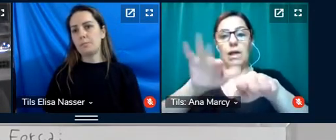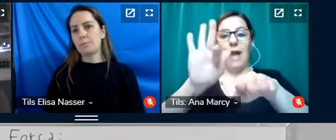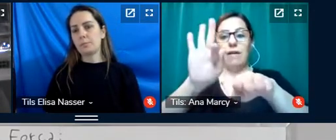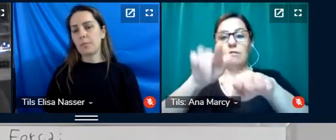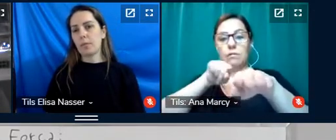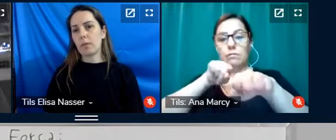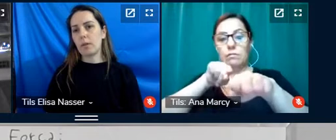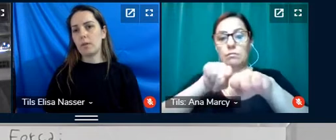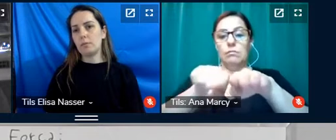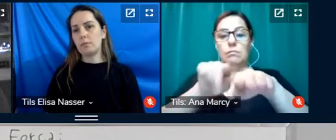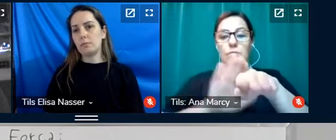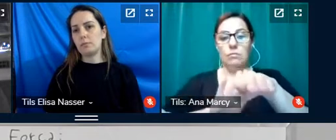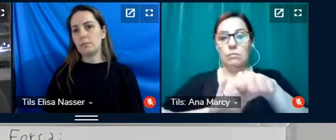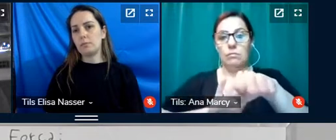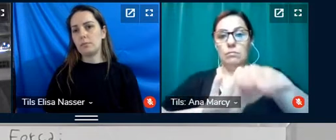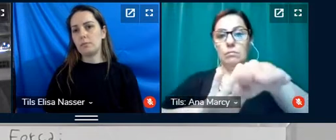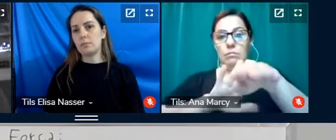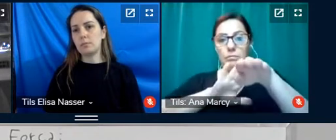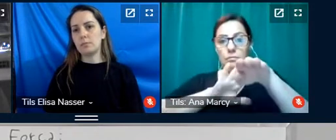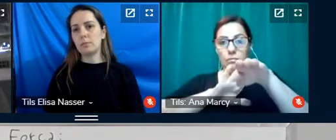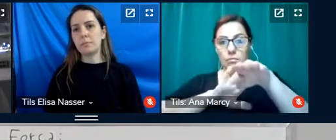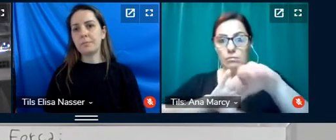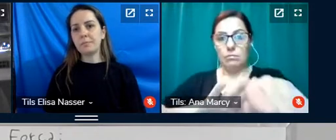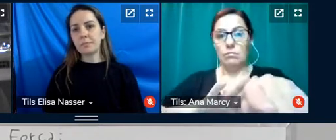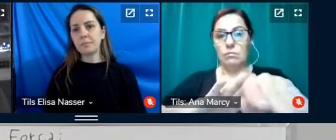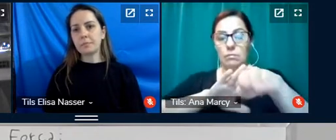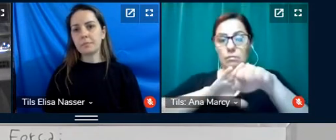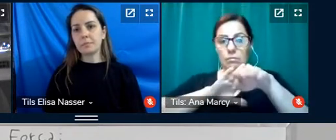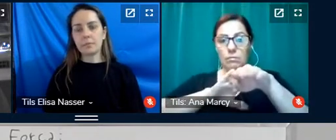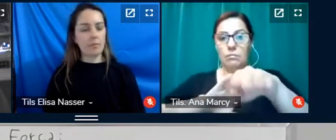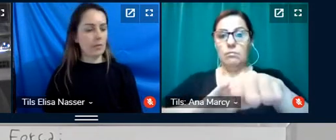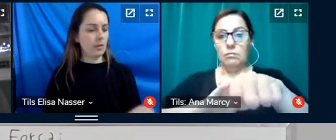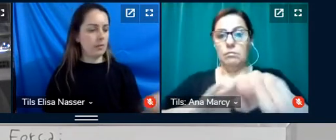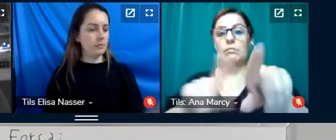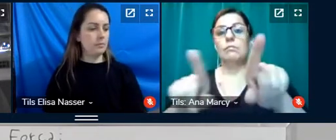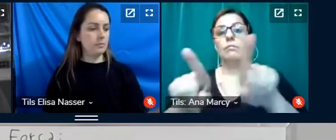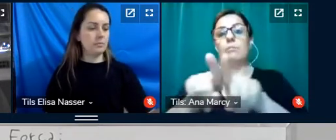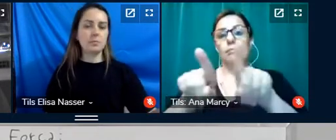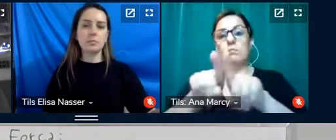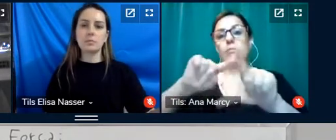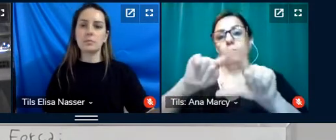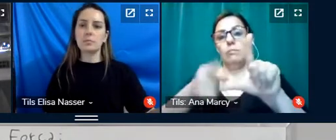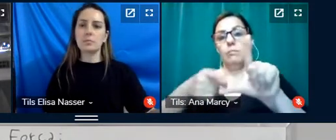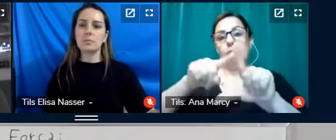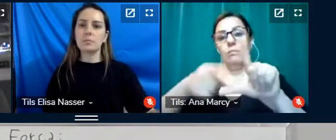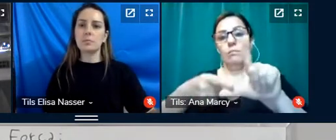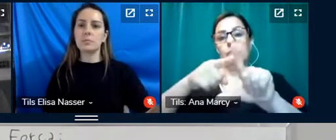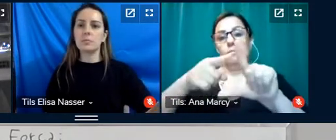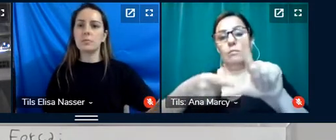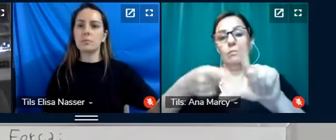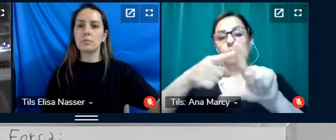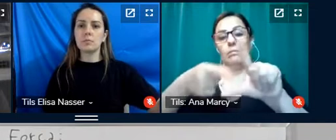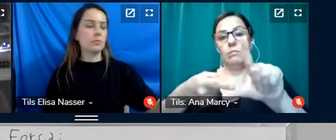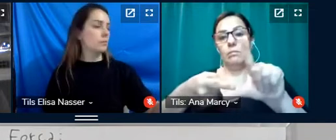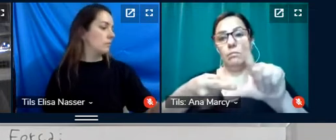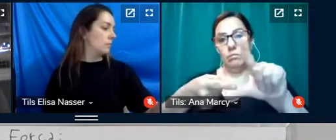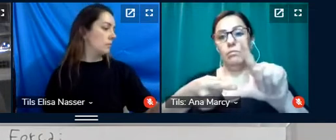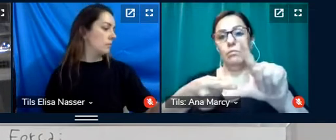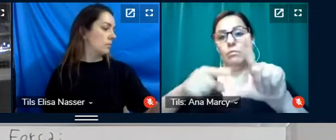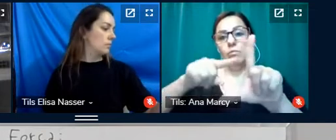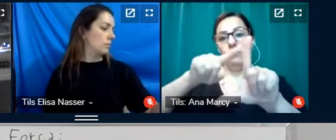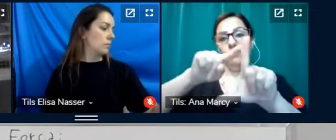uma direção. Né? Um ângulo, vamos supor aqui, ó, tem um ângulo aqui, ó. Tá